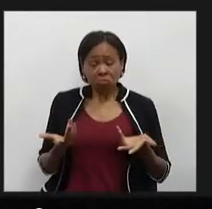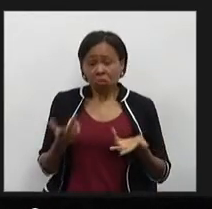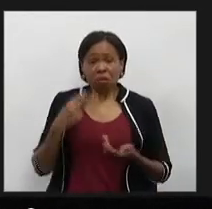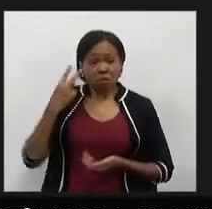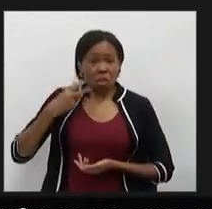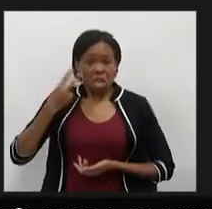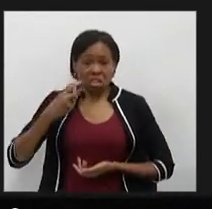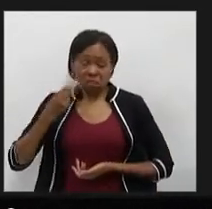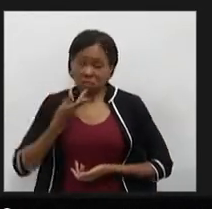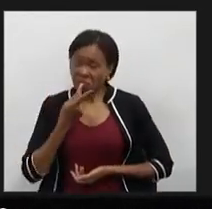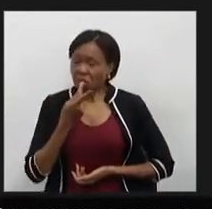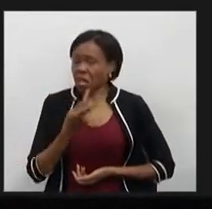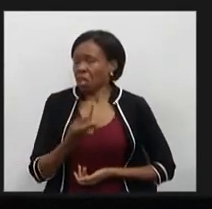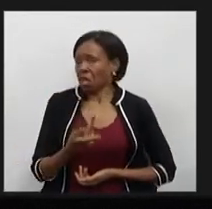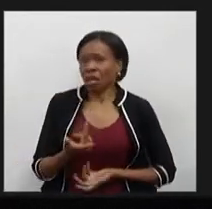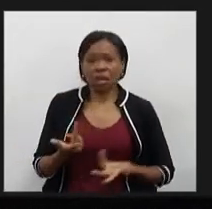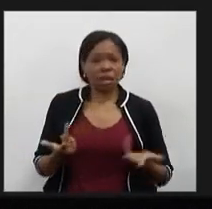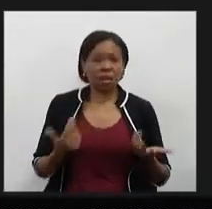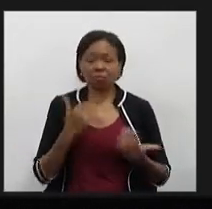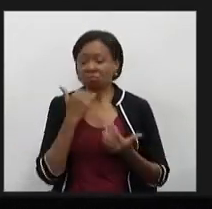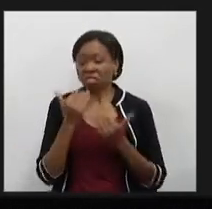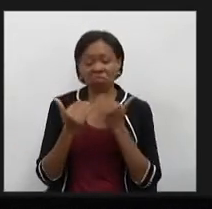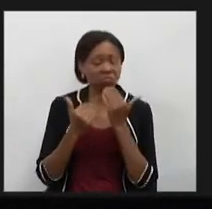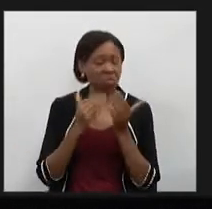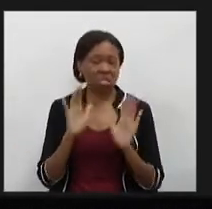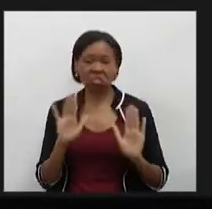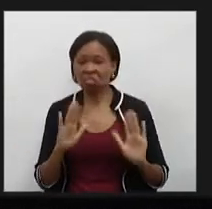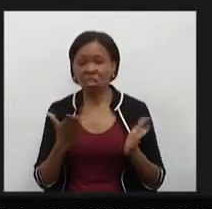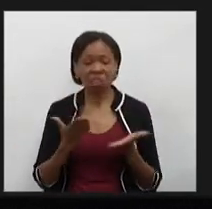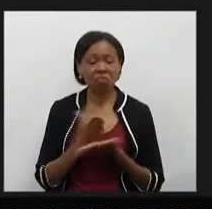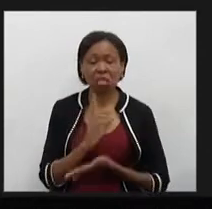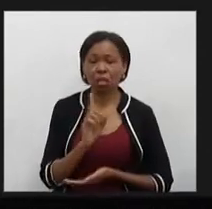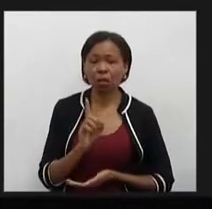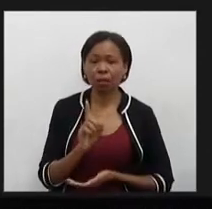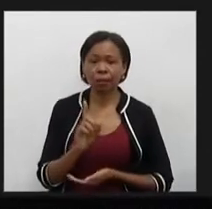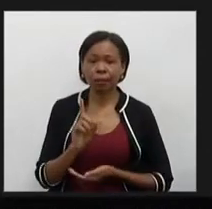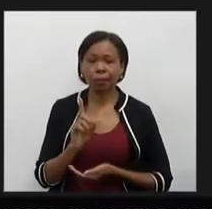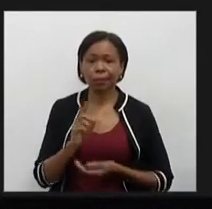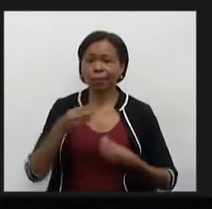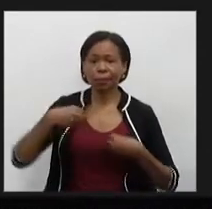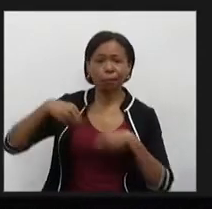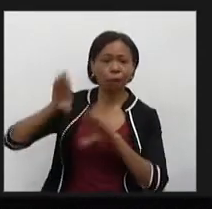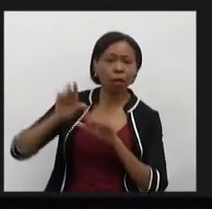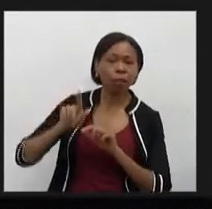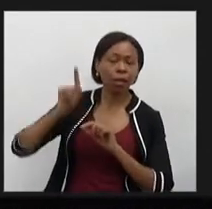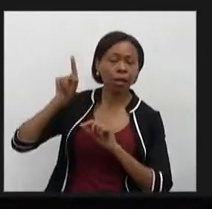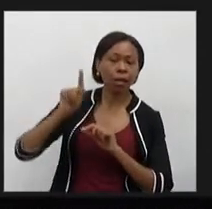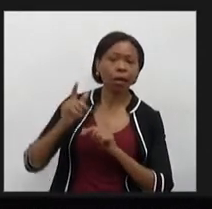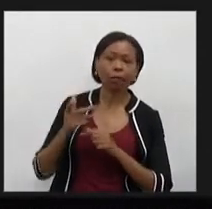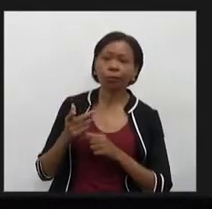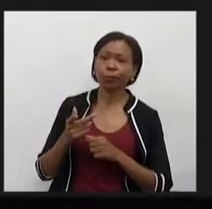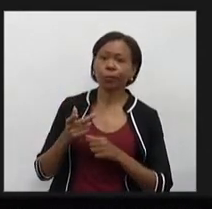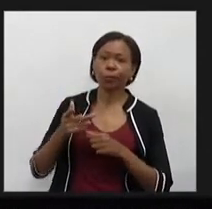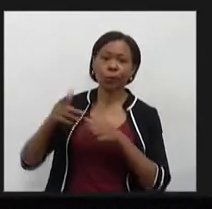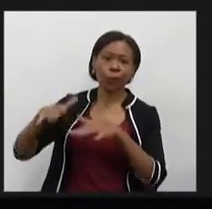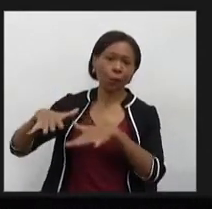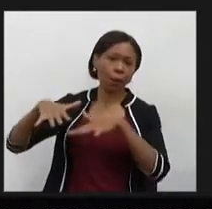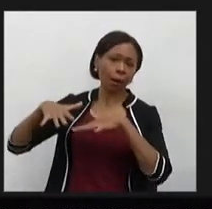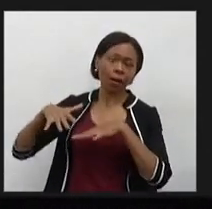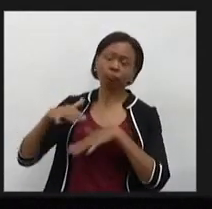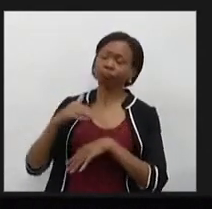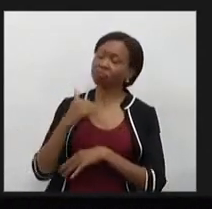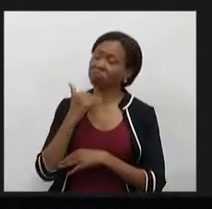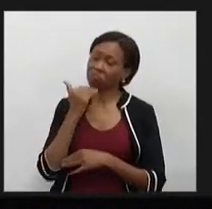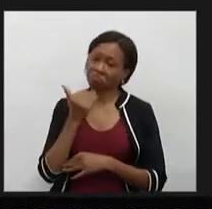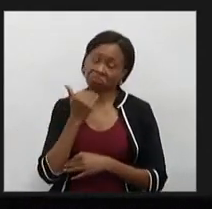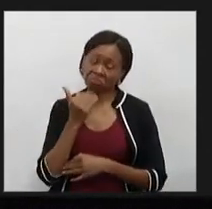ouvido: Rodrigo, esse projeto não vai passar, o prefeito não vai sancionar. Ele não chegou nem para o plenário. Falava um plenarinho lá na Câmara,